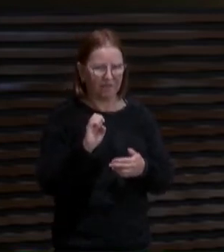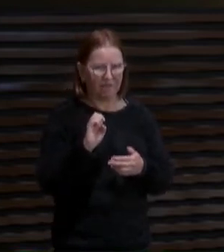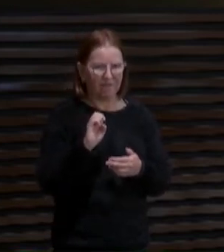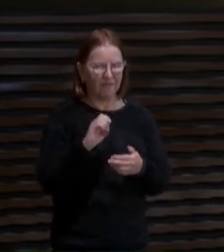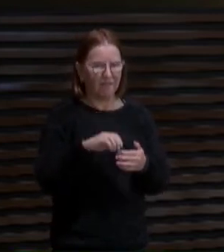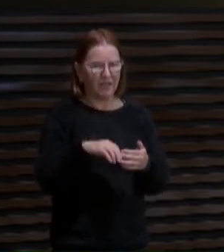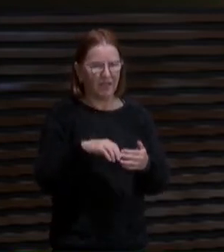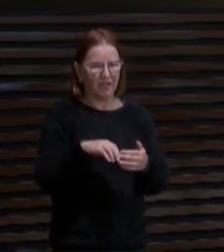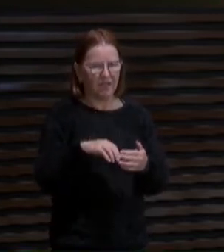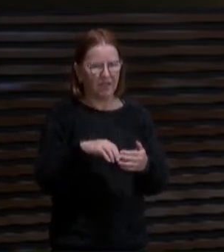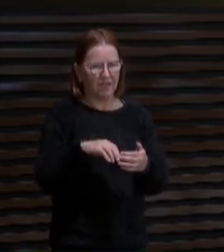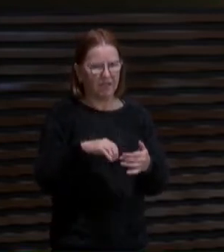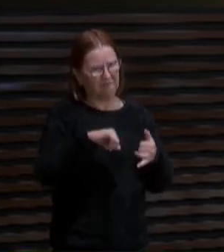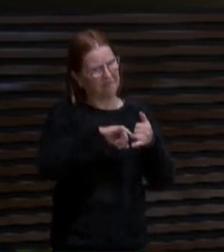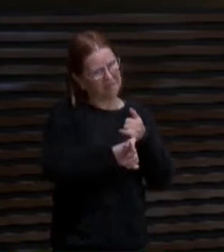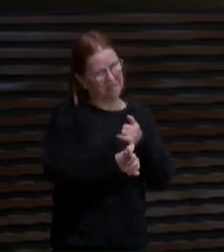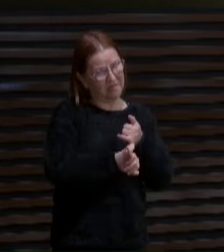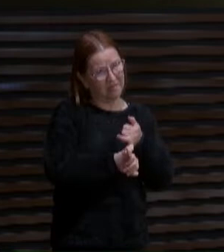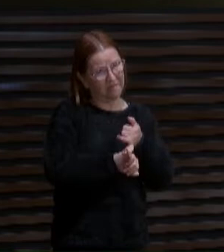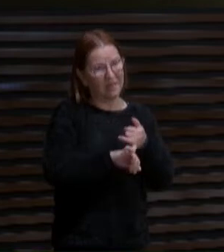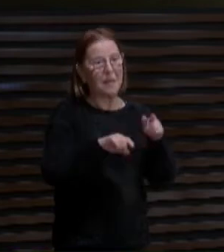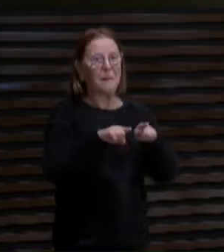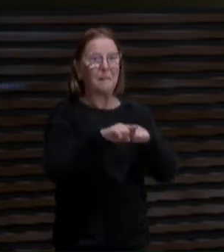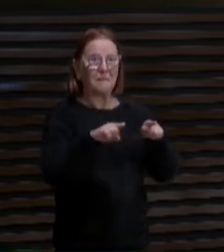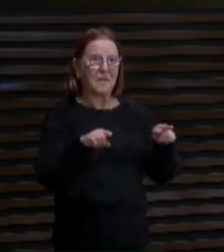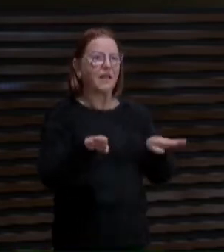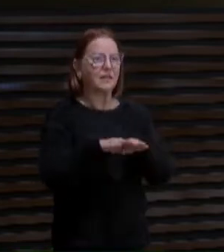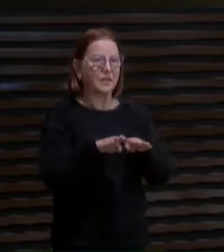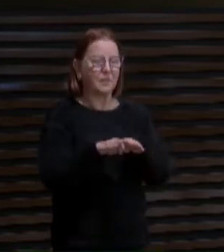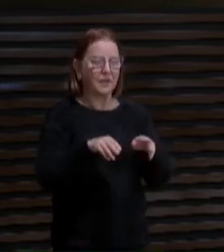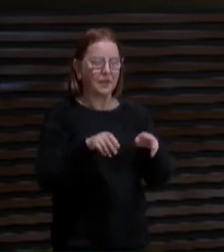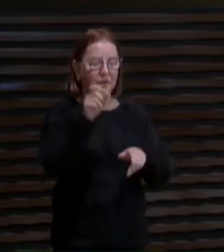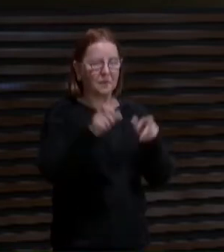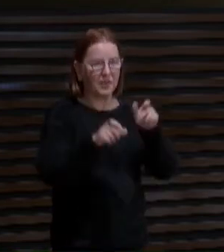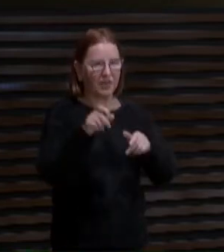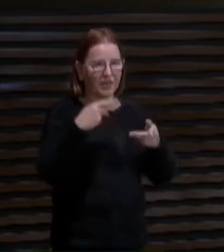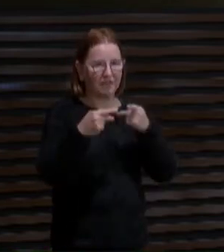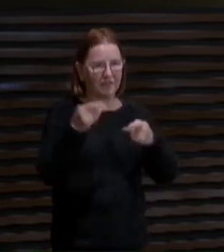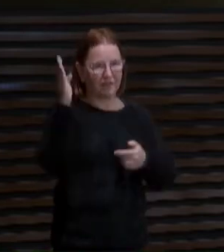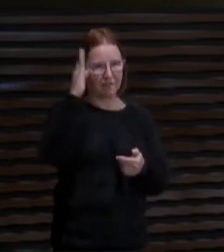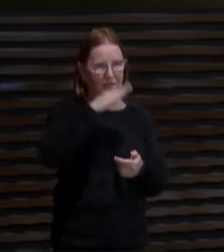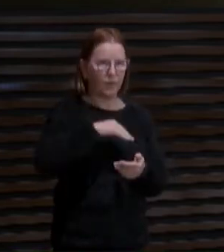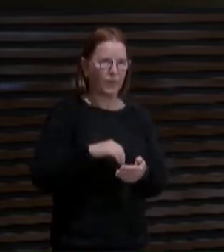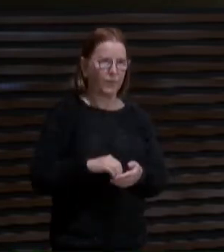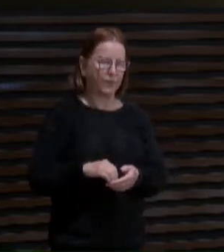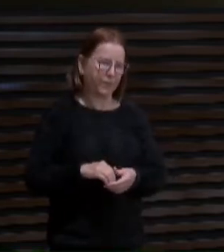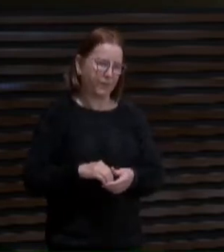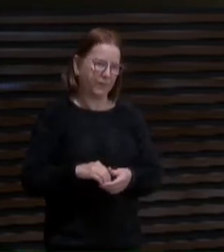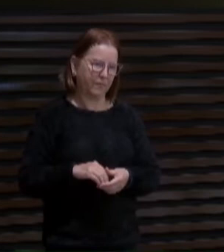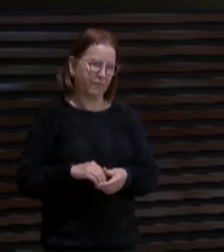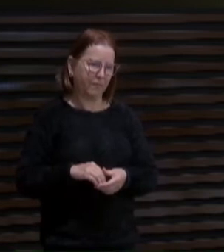Deus colocou também os maus dizeres mas o lindo que depois ele vai